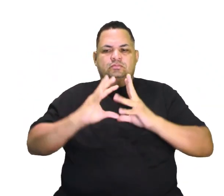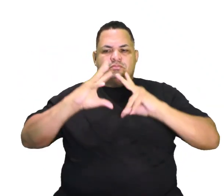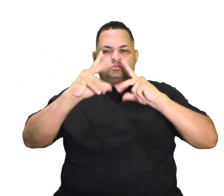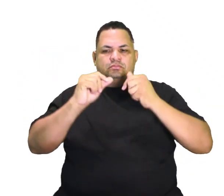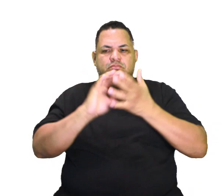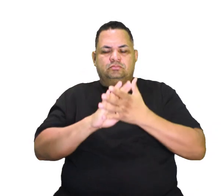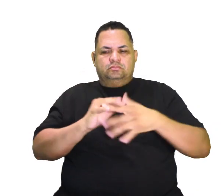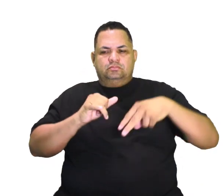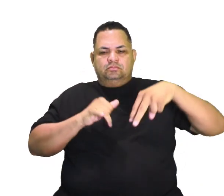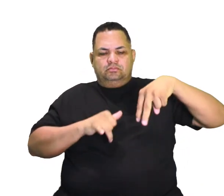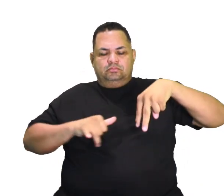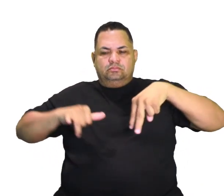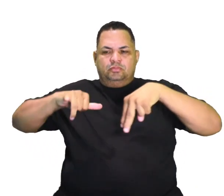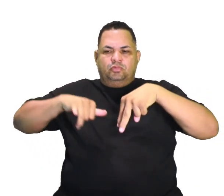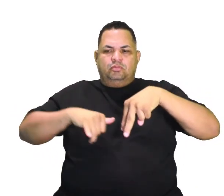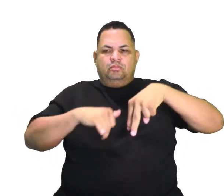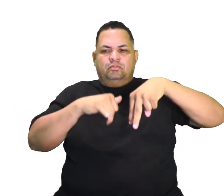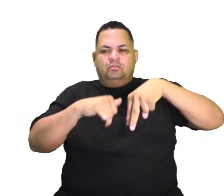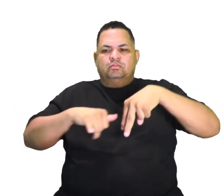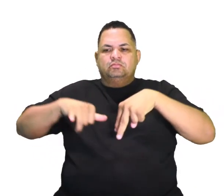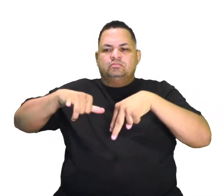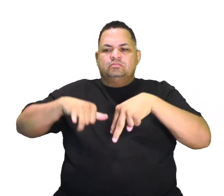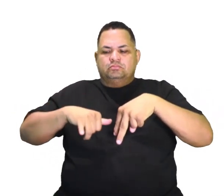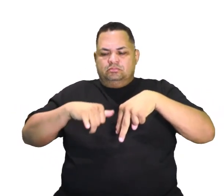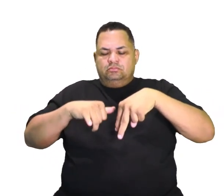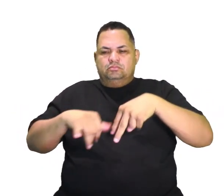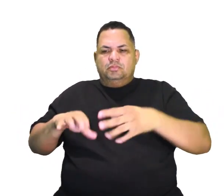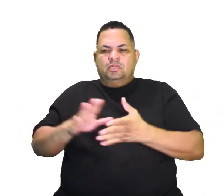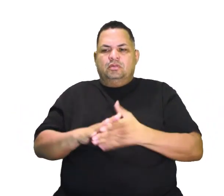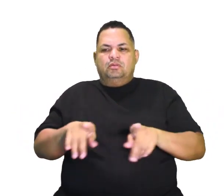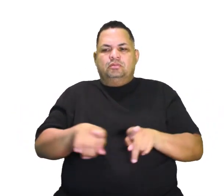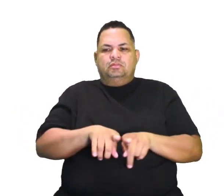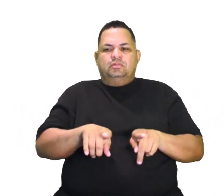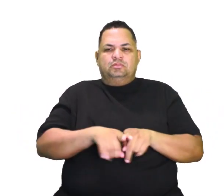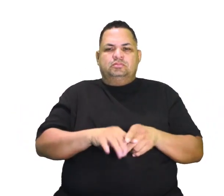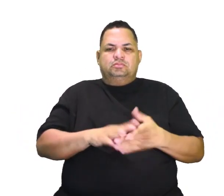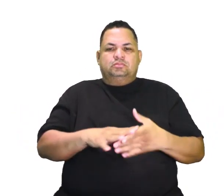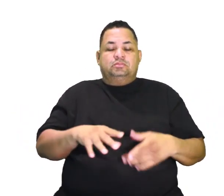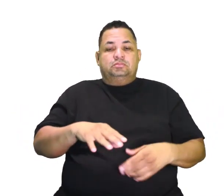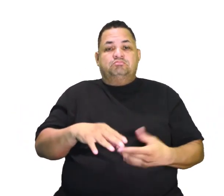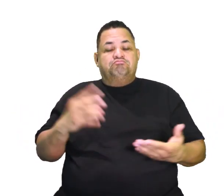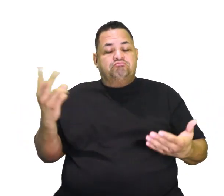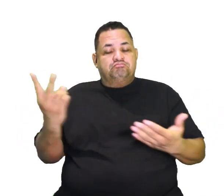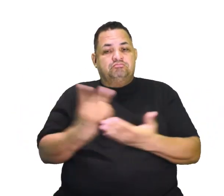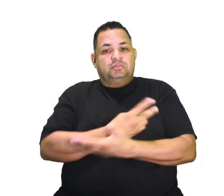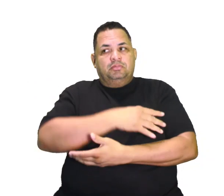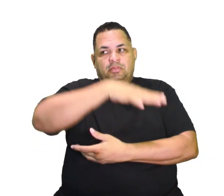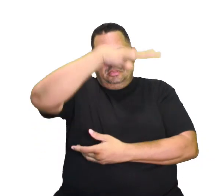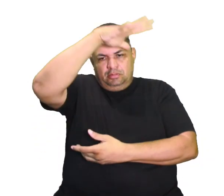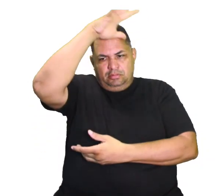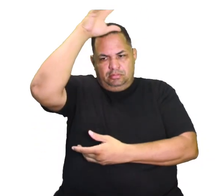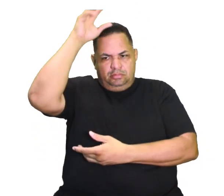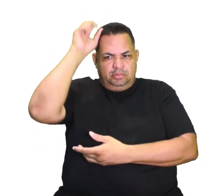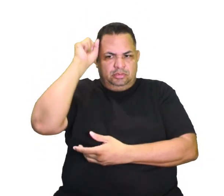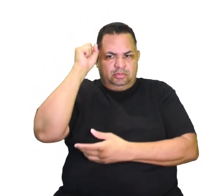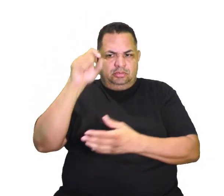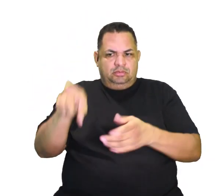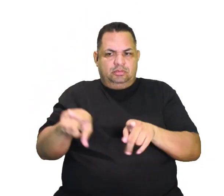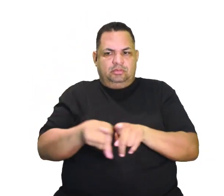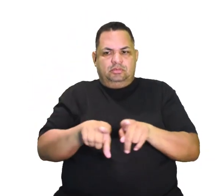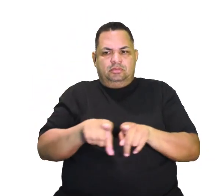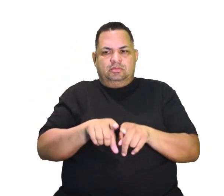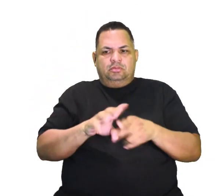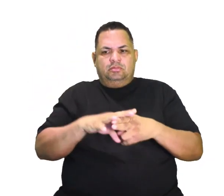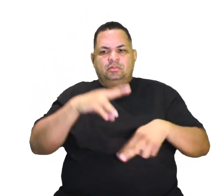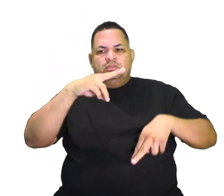O boi bumbá ocorre muito também em Manaus, tem festivais que ocorrem todo ano, e também no período das